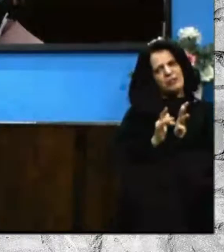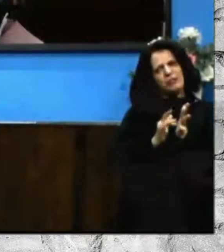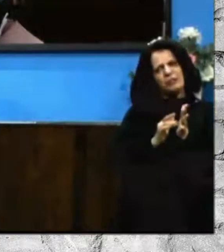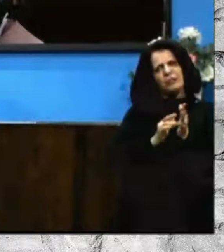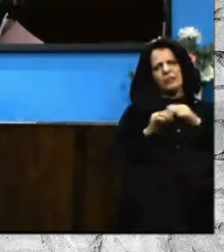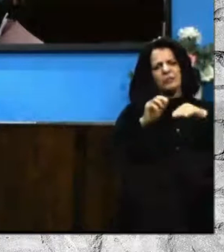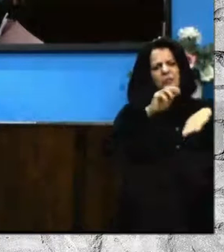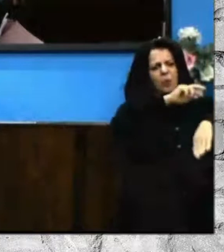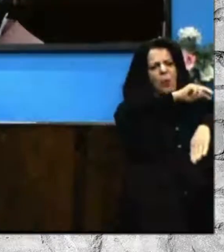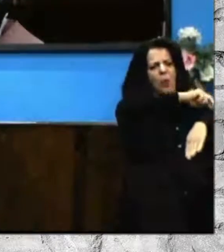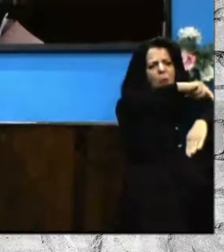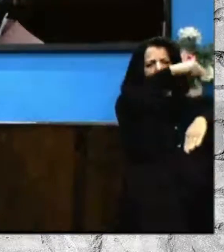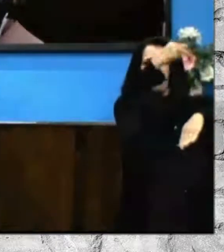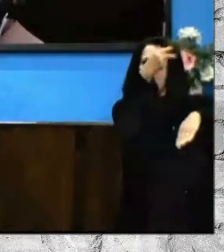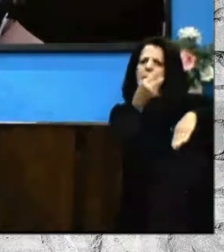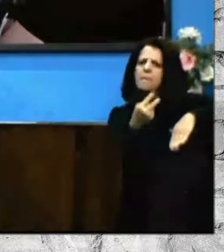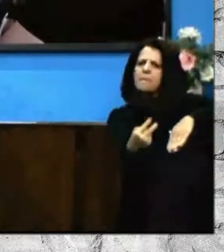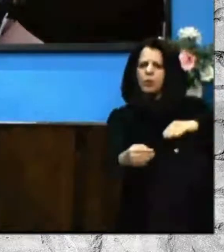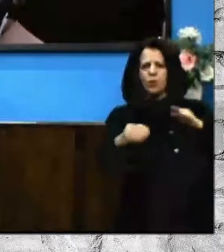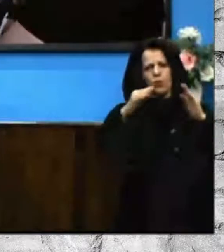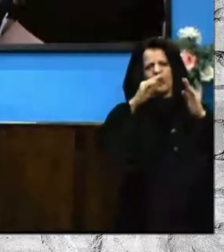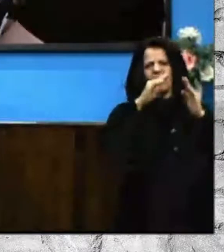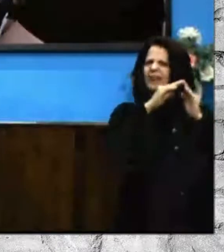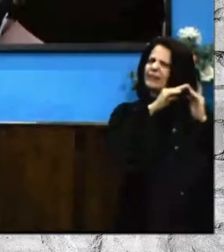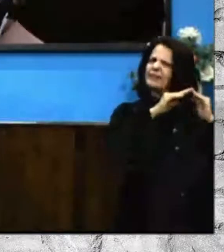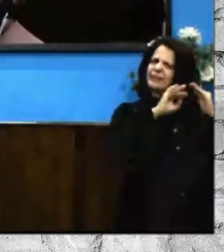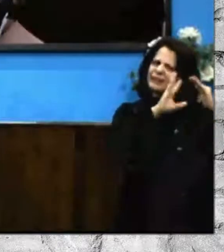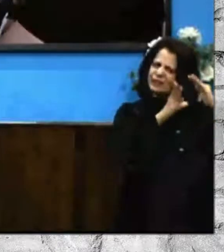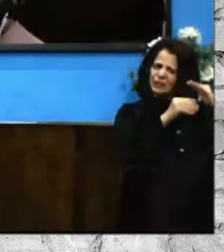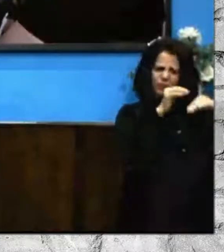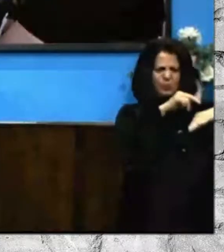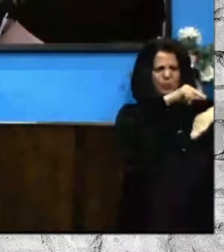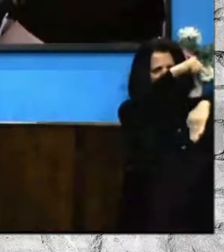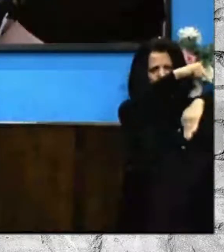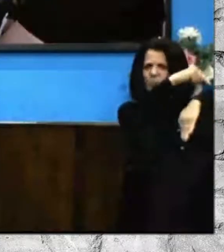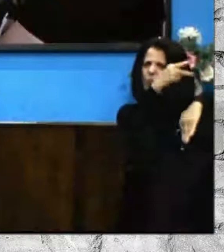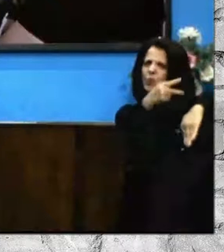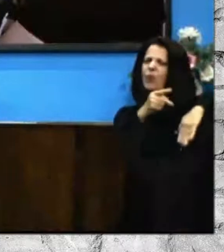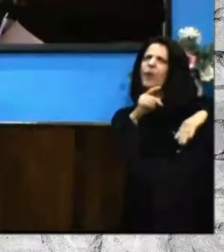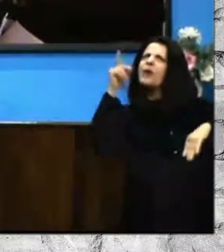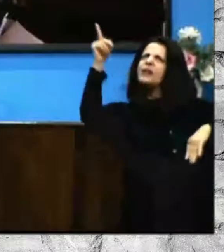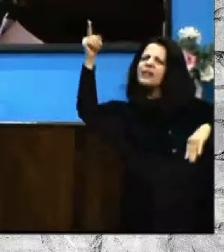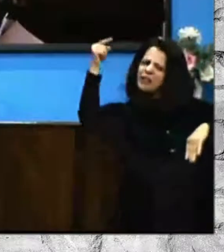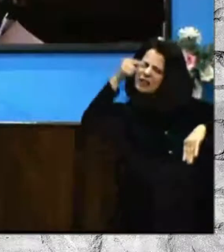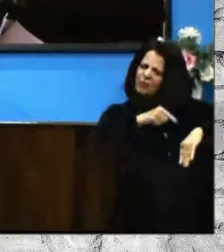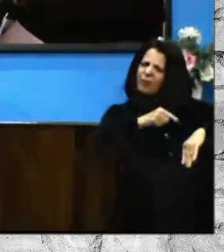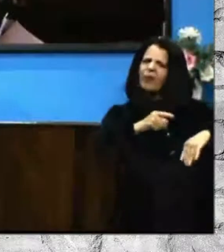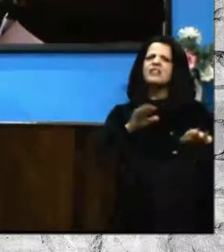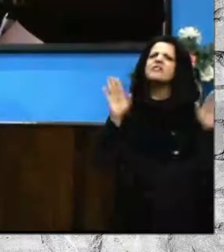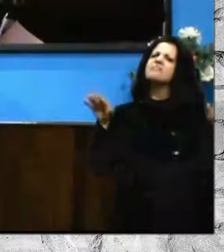daqui de cima do templo, do pináculo, porque vão mandar aos anjos acerca de ti que te guardem. Ó, está escrito,